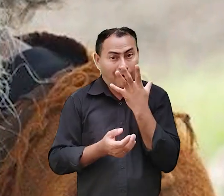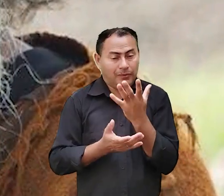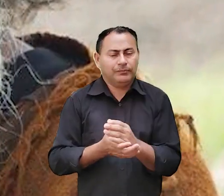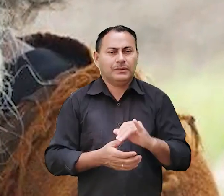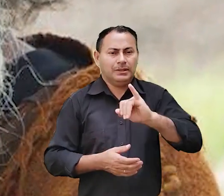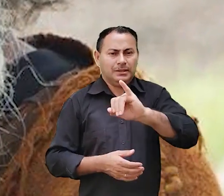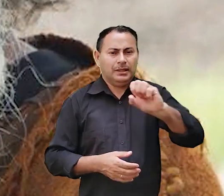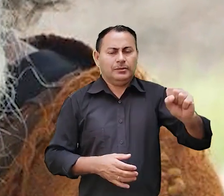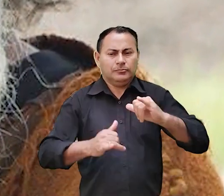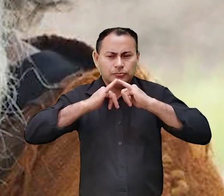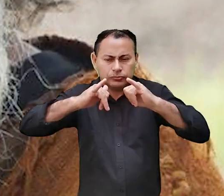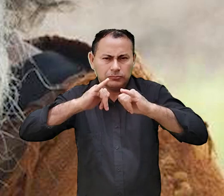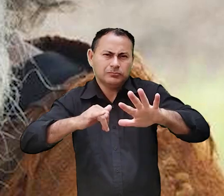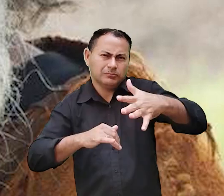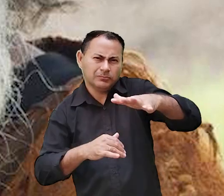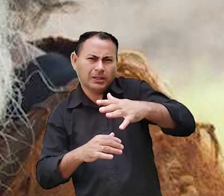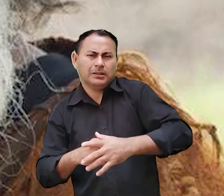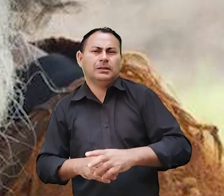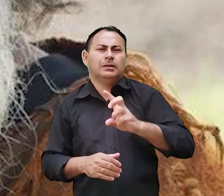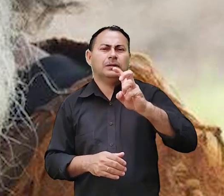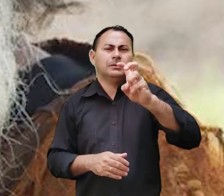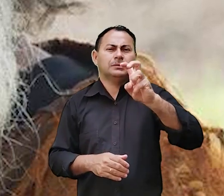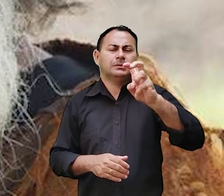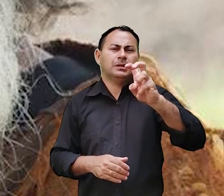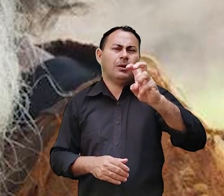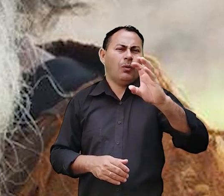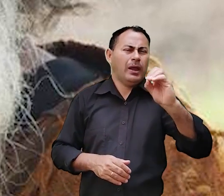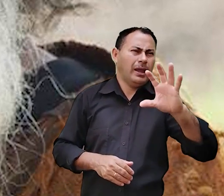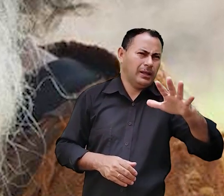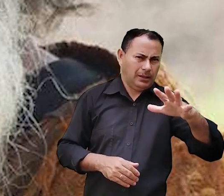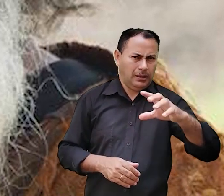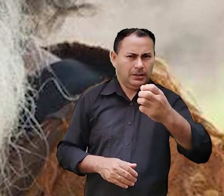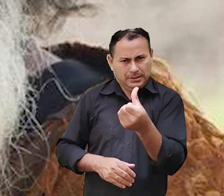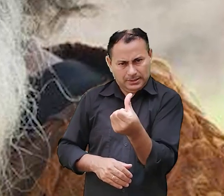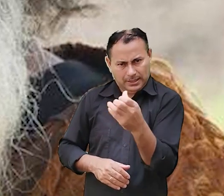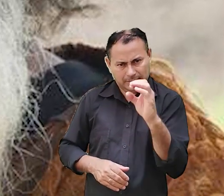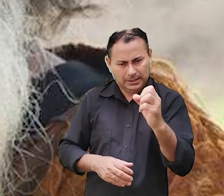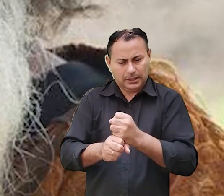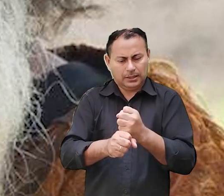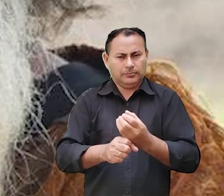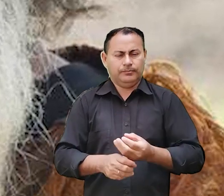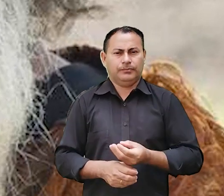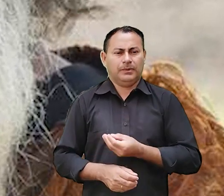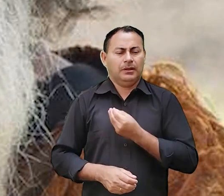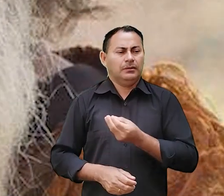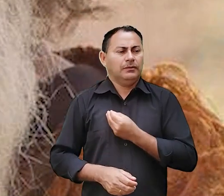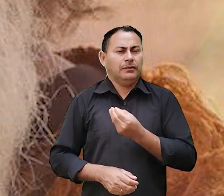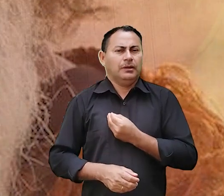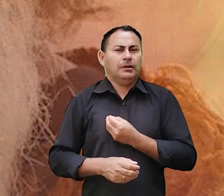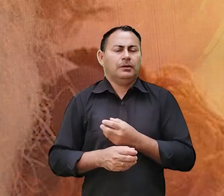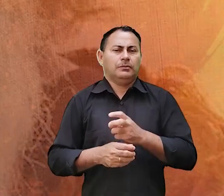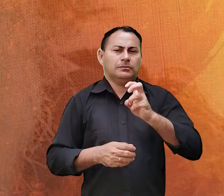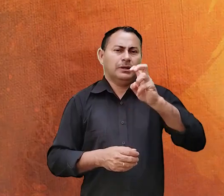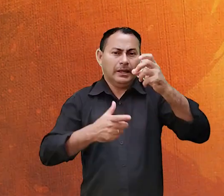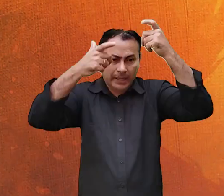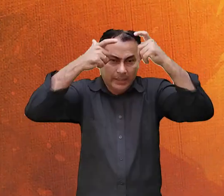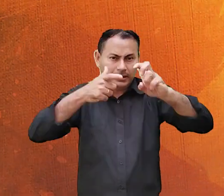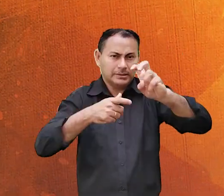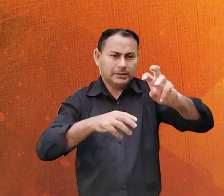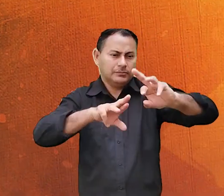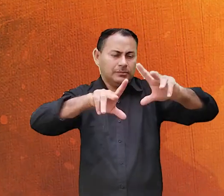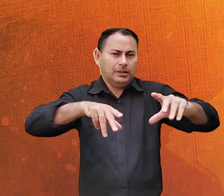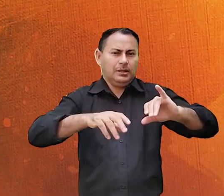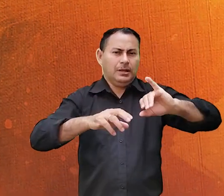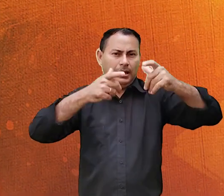provavelmente Isaías pregou por pelo menos 50 ou 60 anos Ele viveu durante o reinado de cinco diferentes